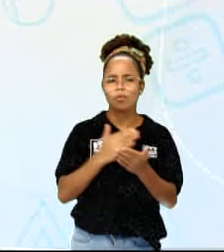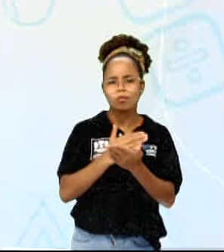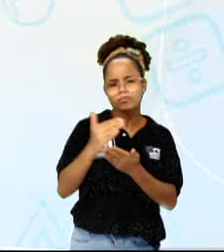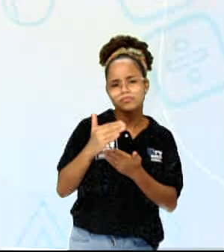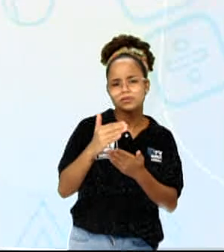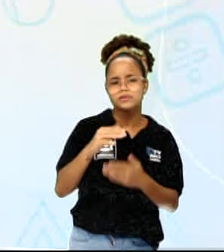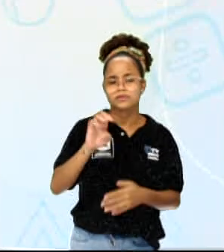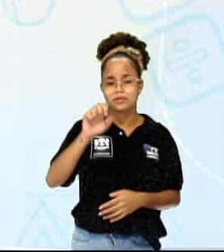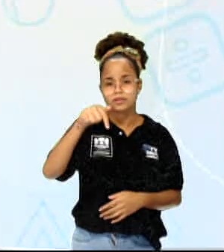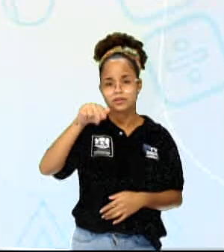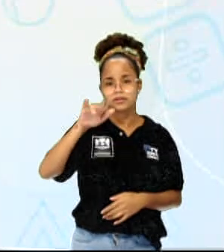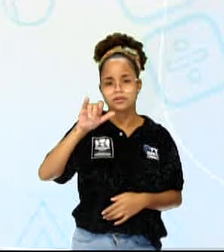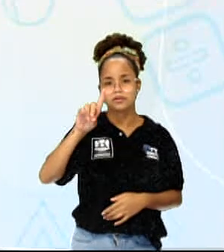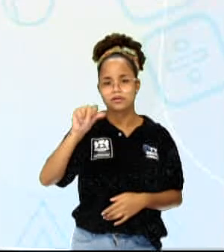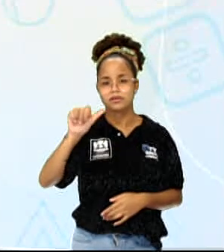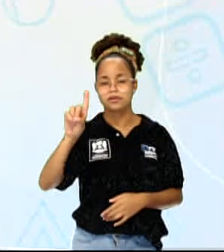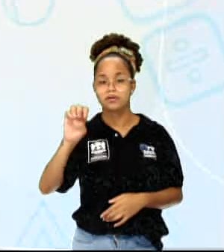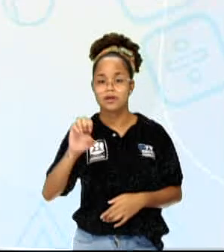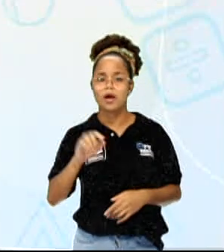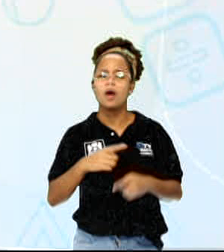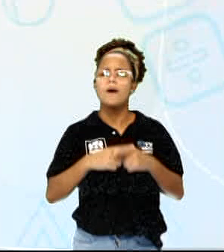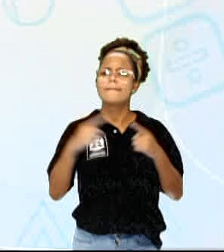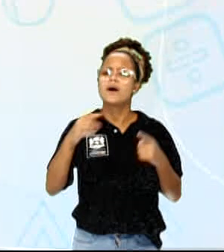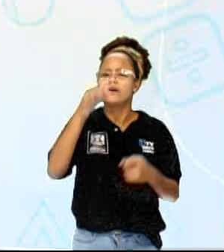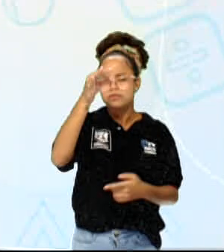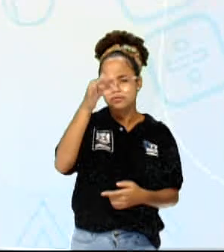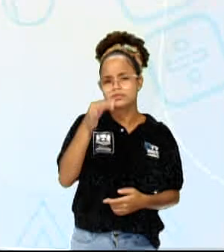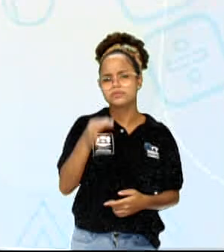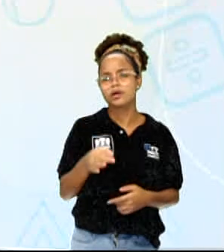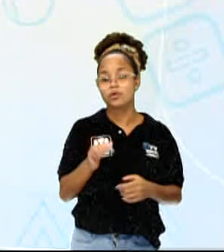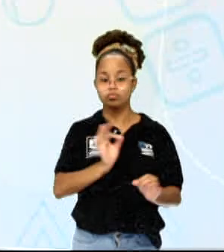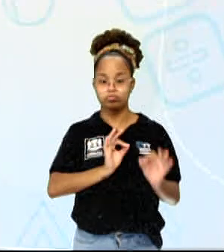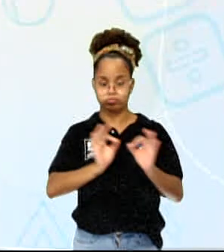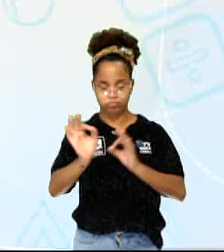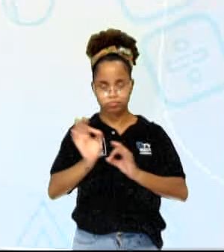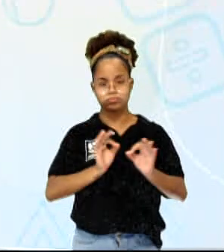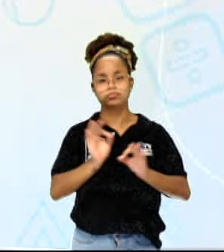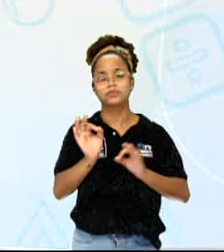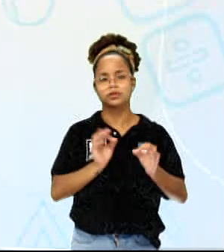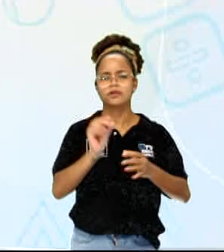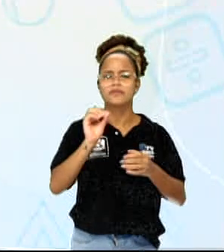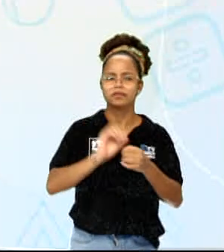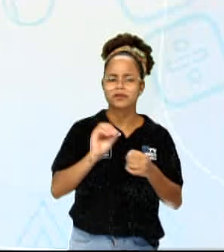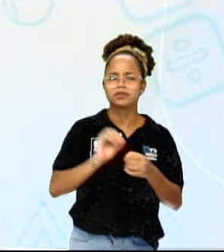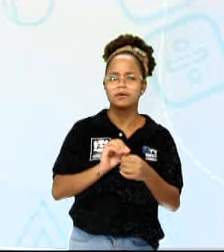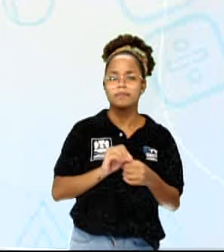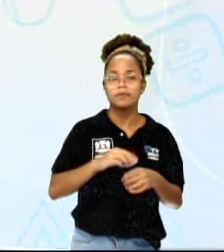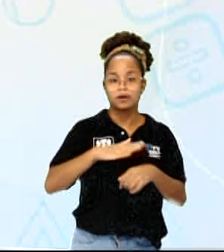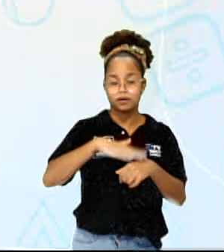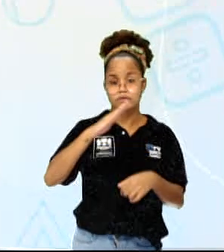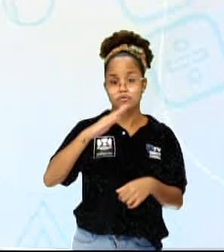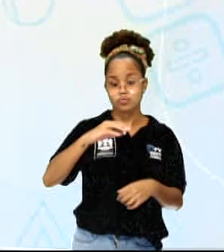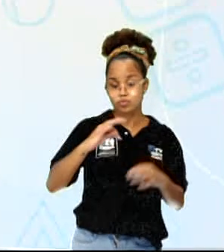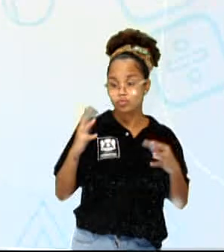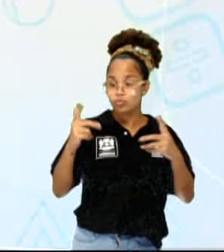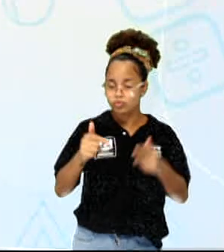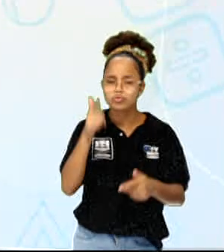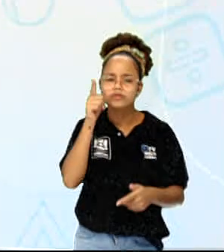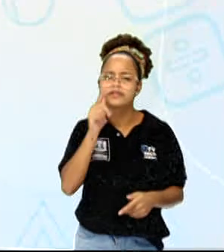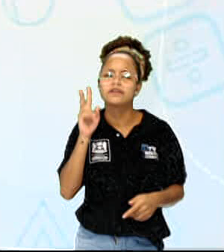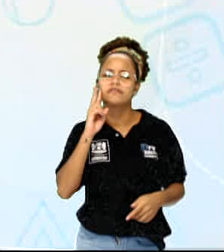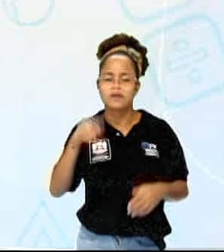que se tornou muito mais justo, né, a organização que fizeram aí para poderem ver o jogo do outro lado. O